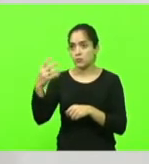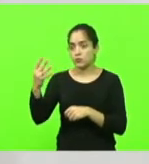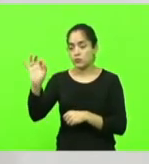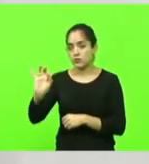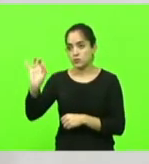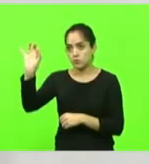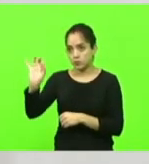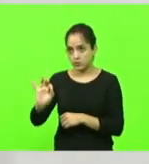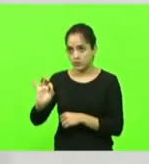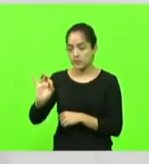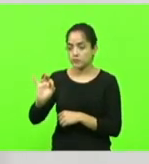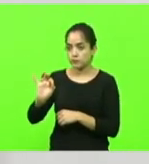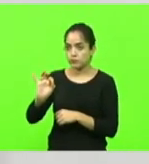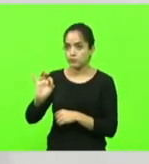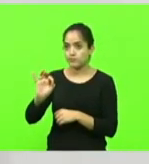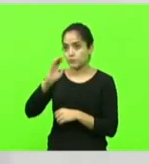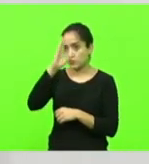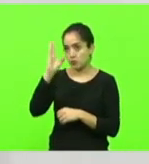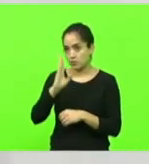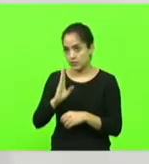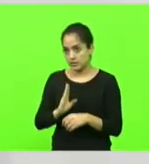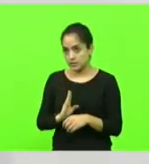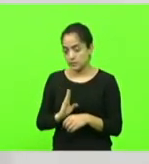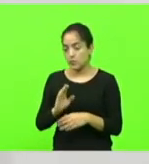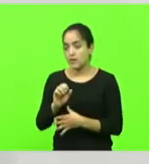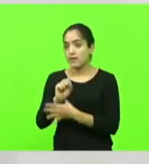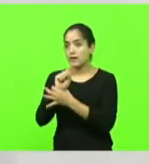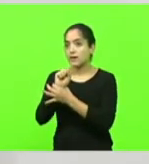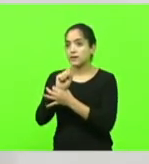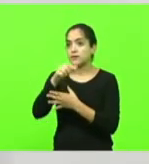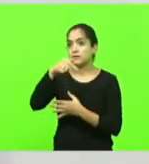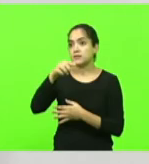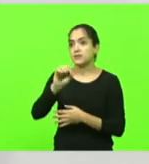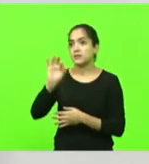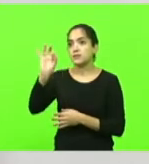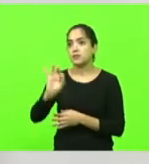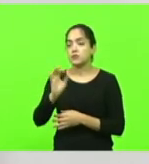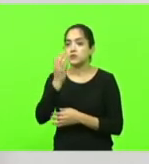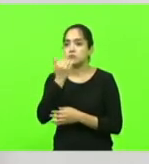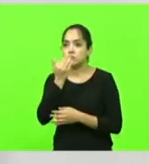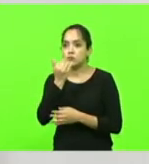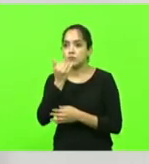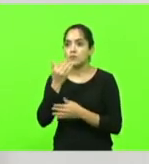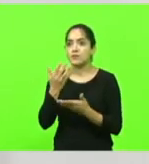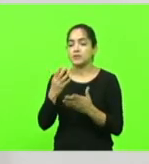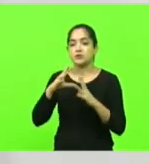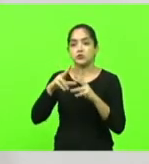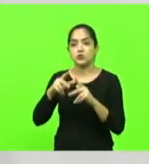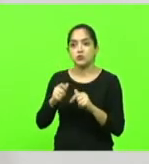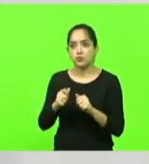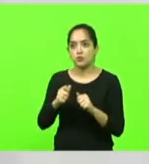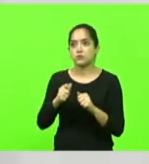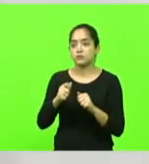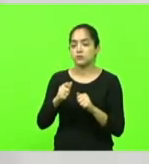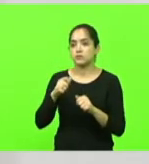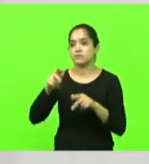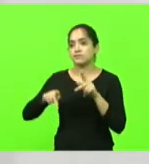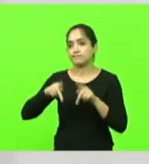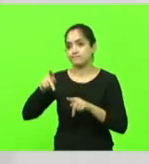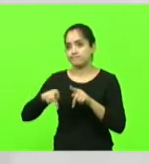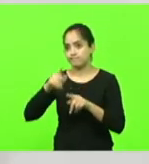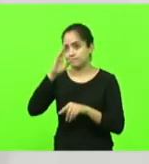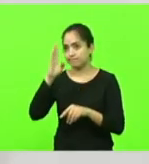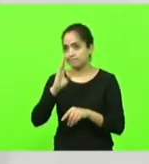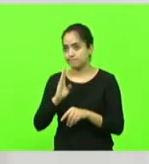os estabelecimentos brasileiros e garante 70% dos alimentos na mesa de todos nós brasileiros e brasileiras.